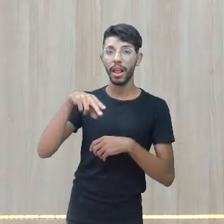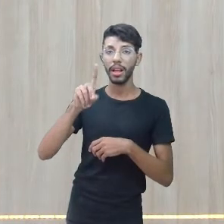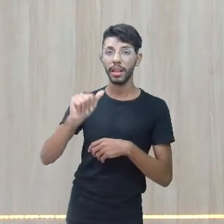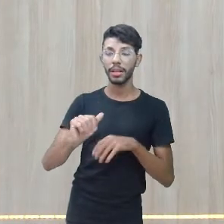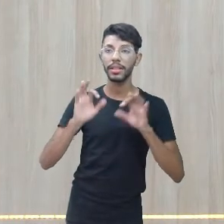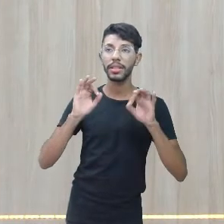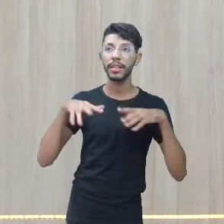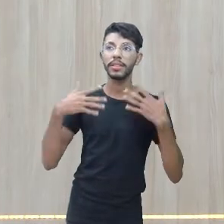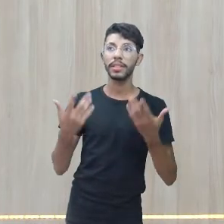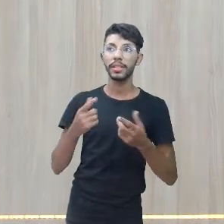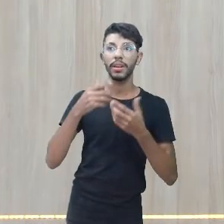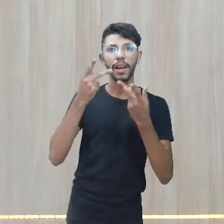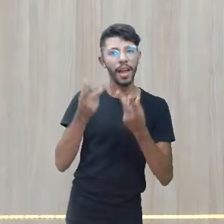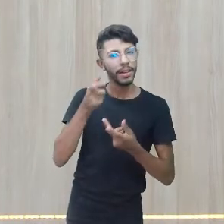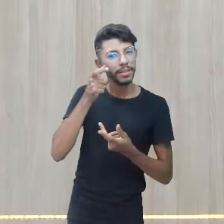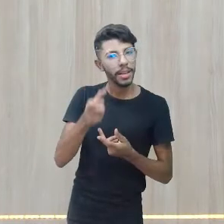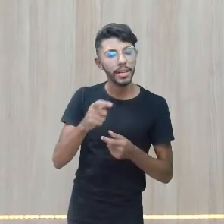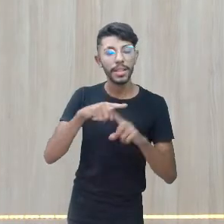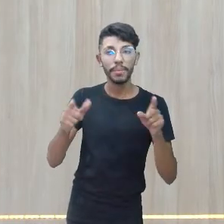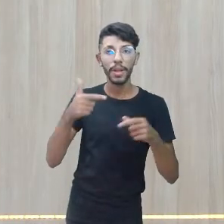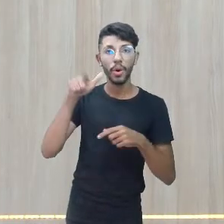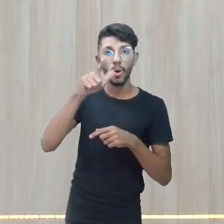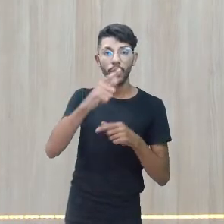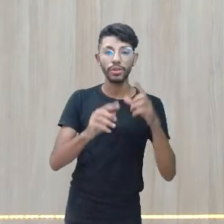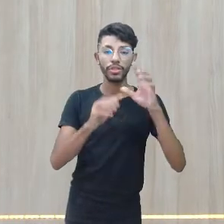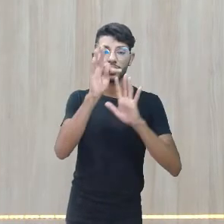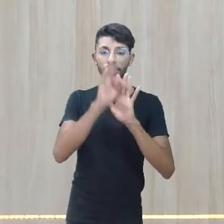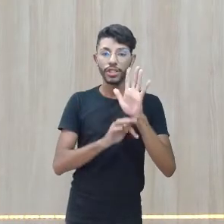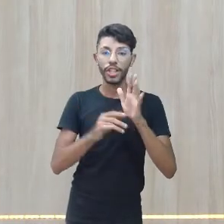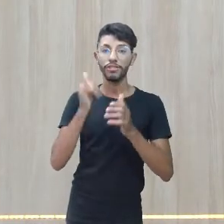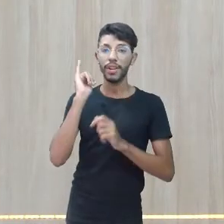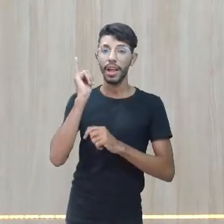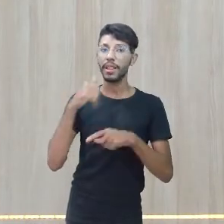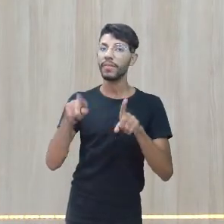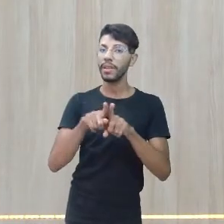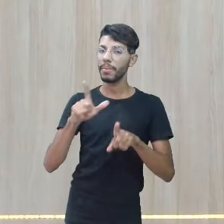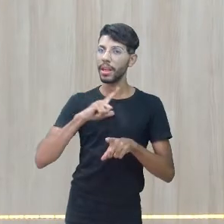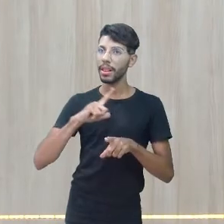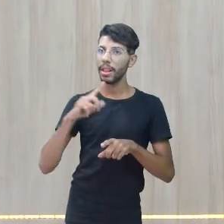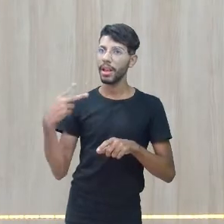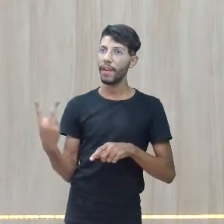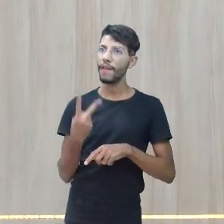textos narrativos também, eles têm o seu valor, tá?